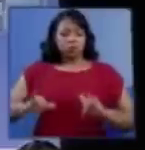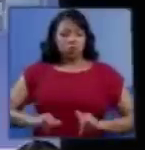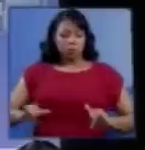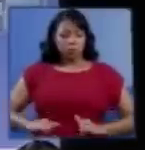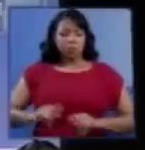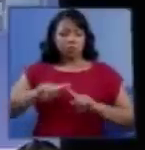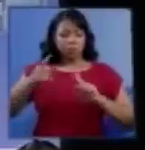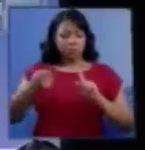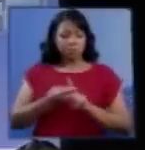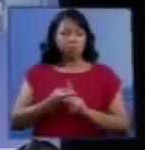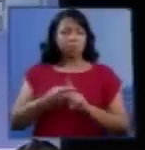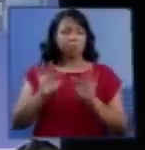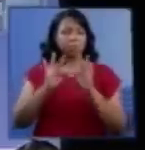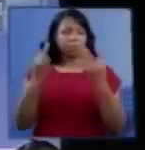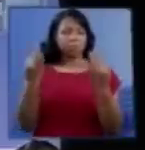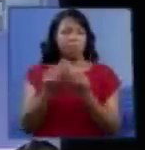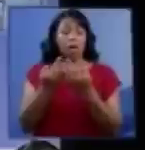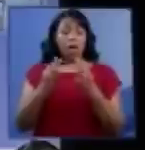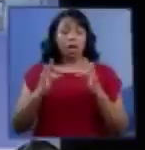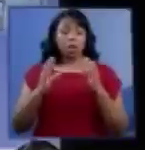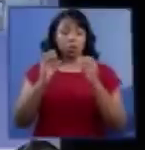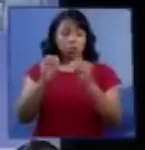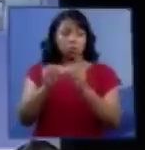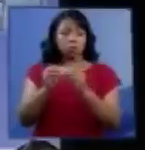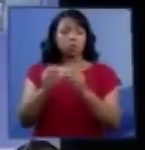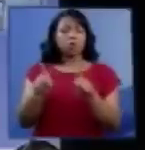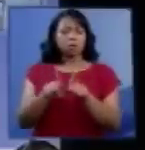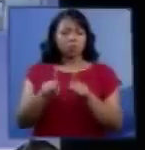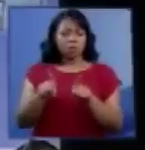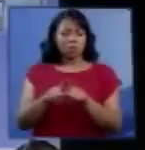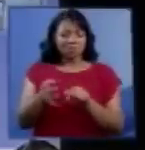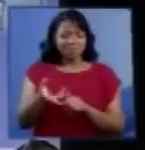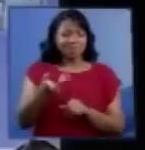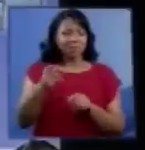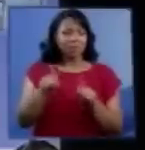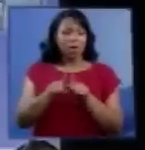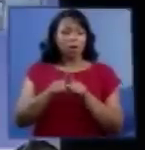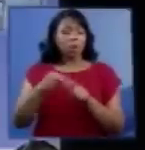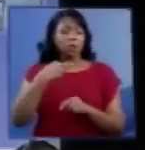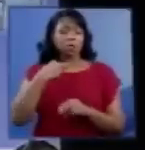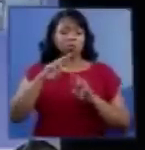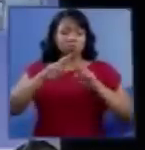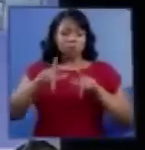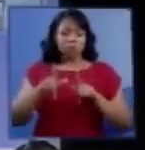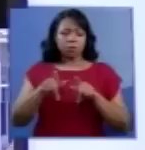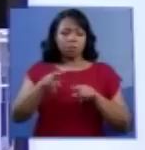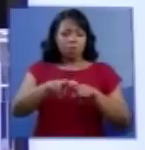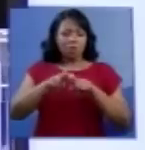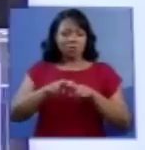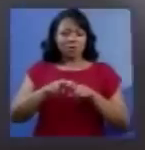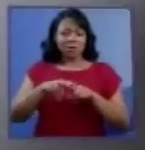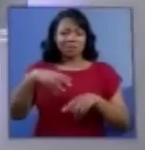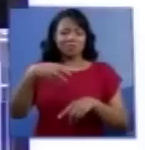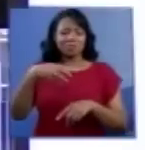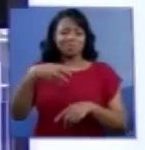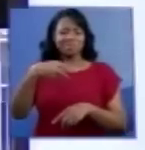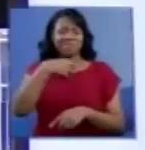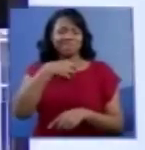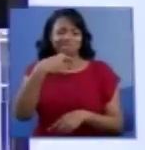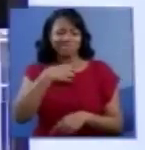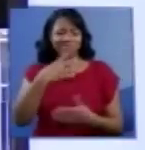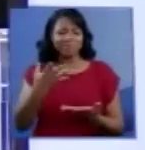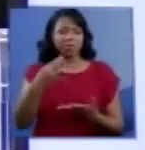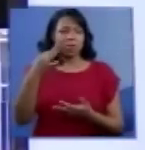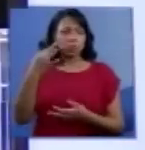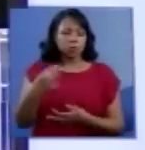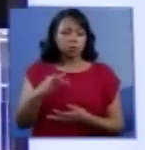da família a todos sensibiliza não podemos ser indiferente a essa dor e angústia não